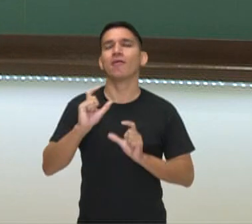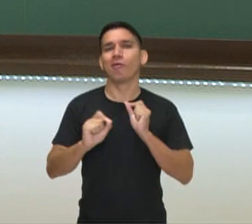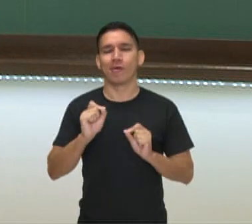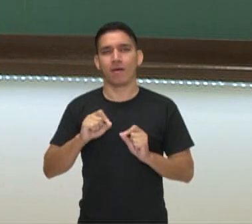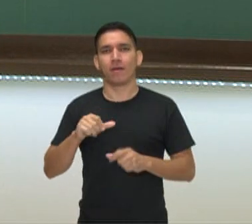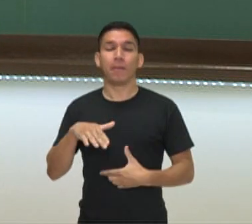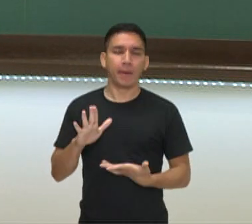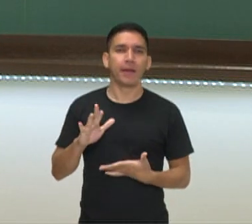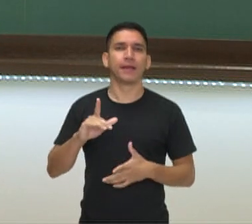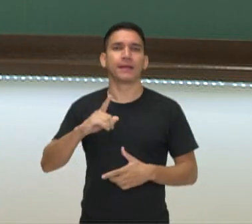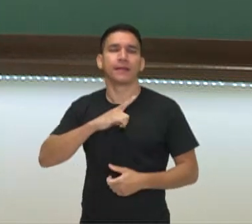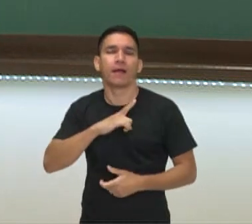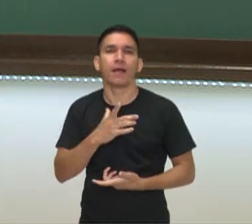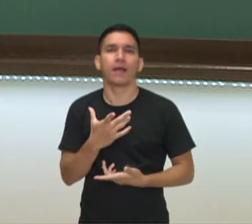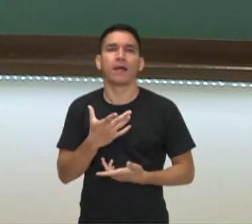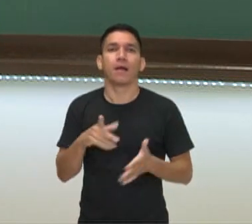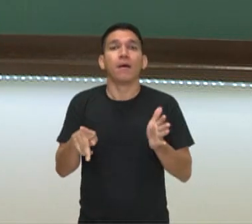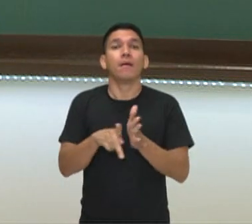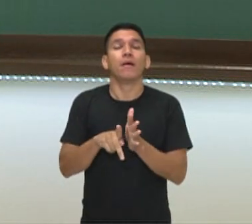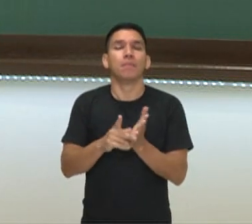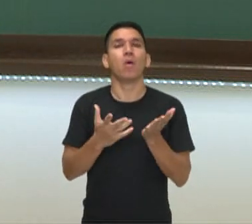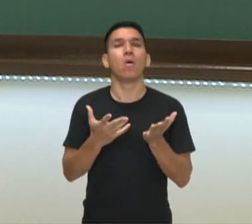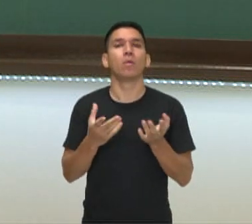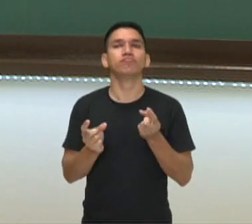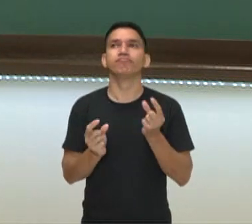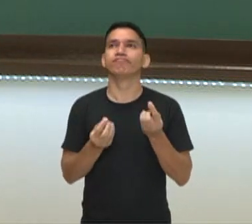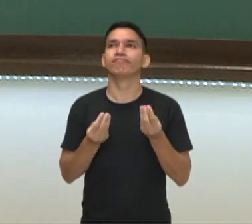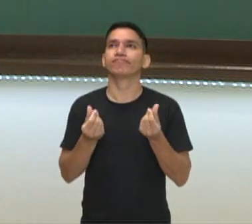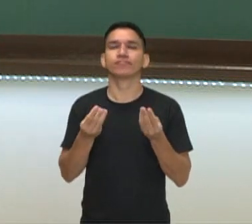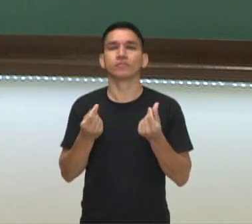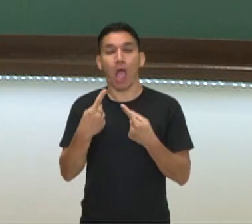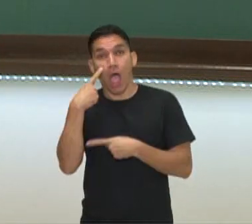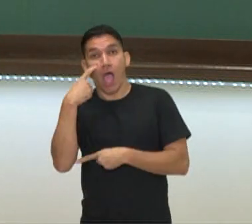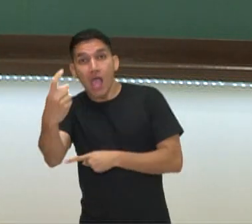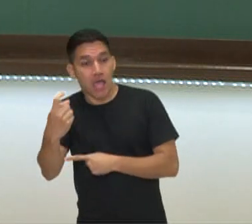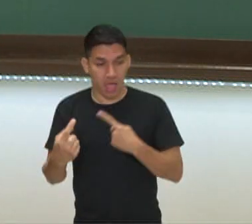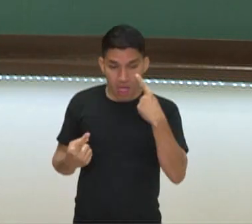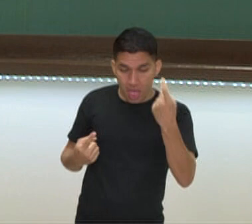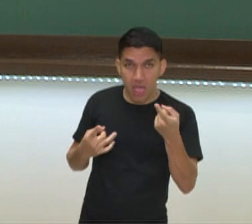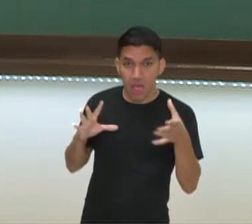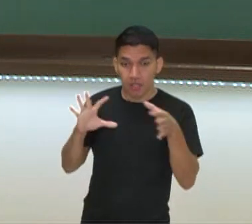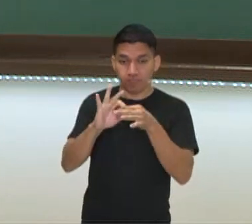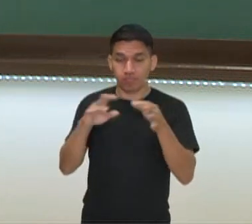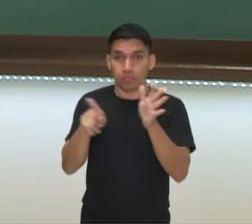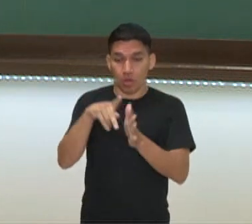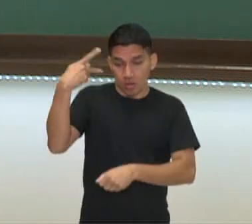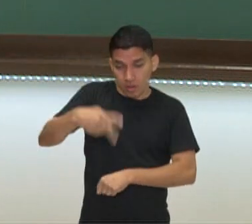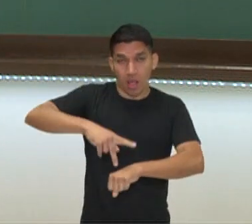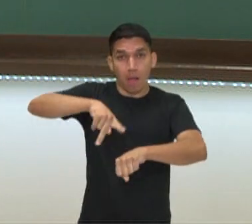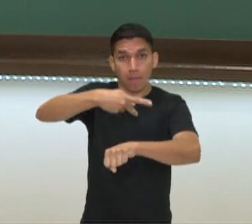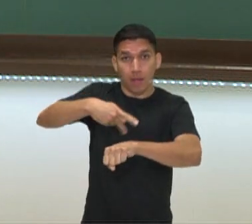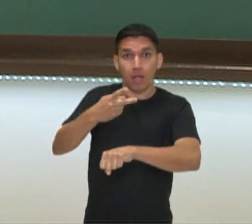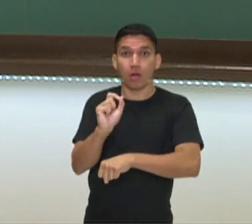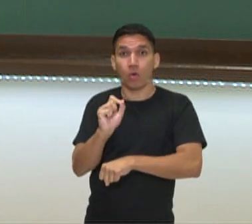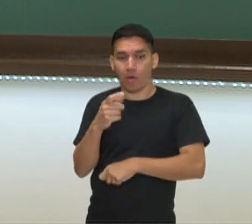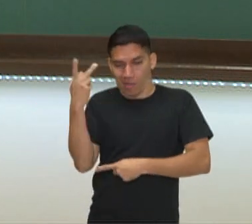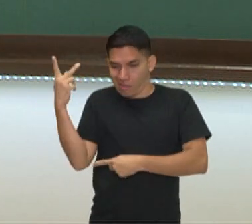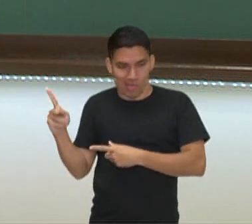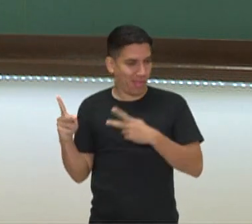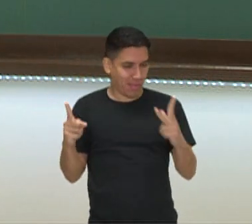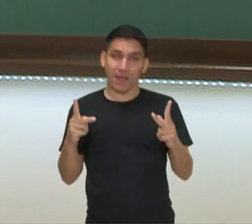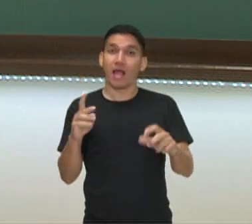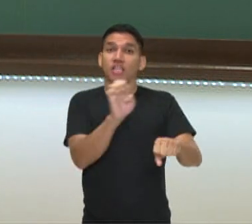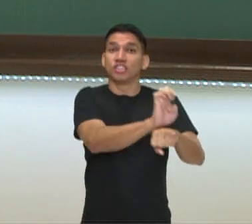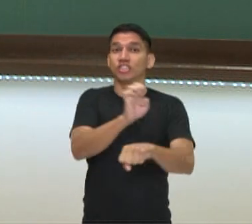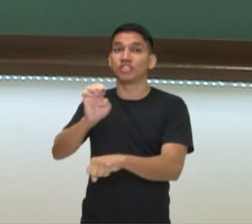muito, né, no seio, digamos assim, né, dos interesses, né, nacionais voltados a esses dois estados.